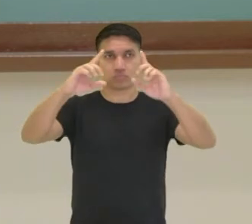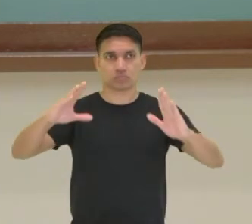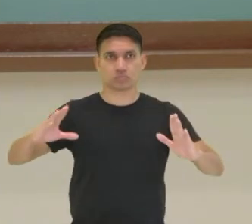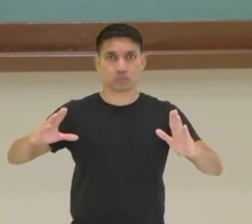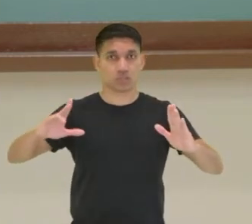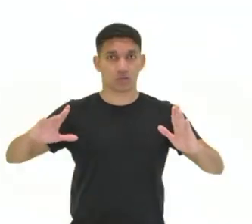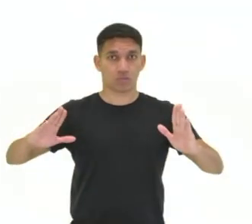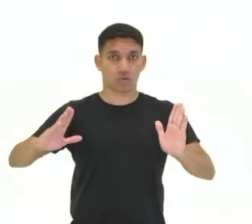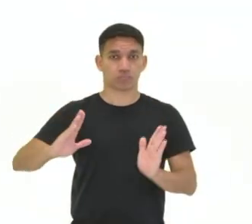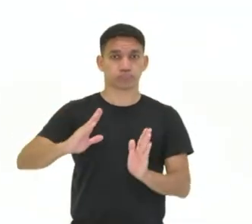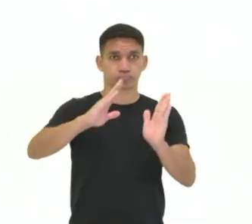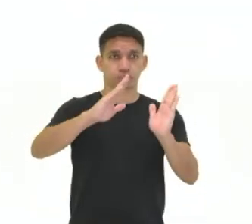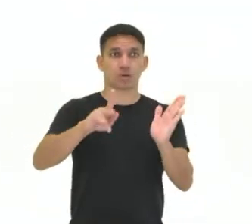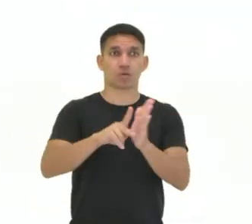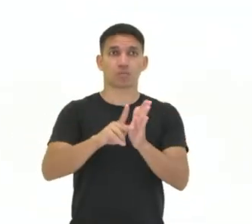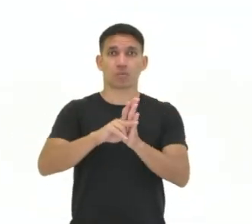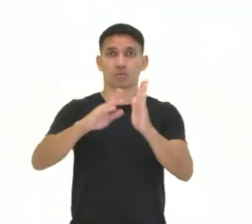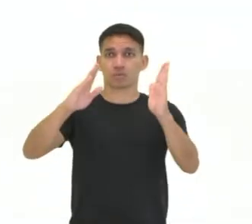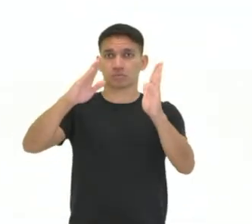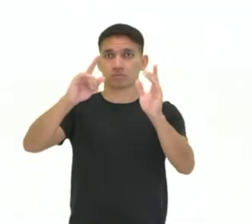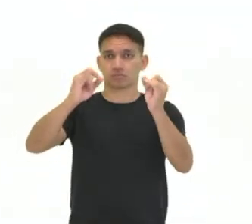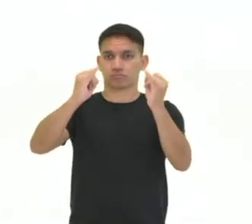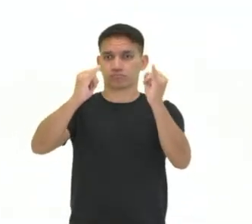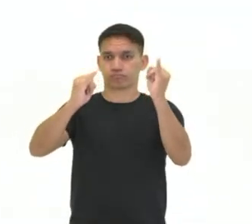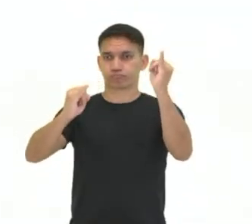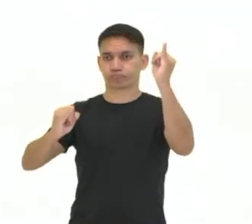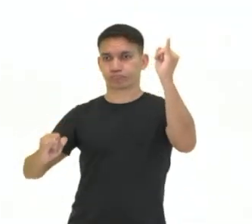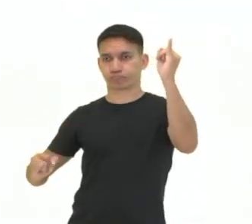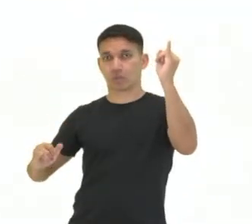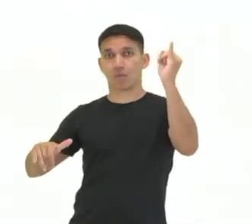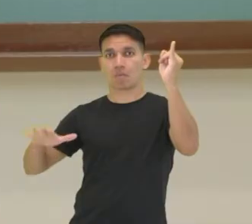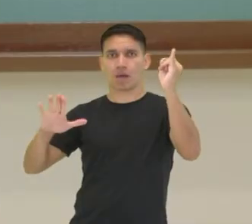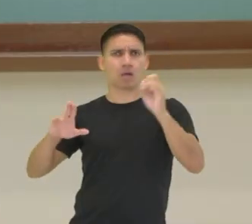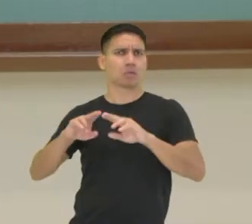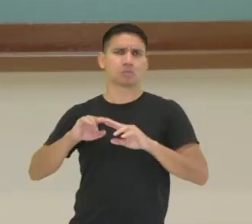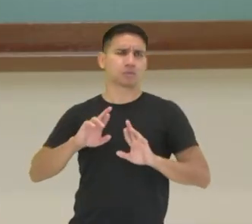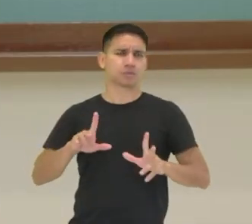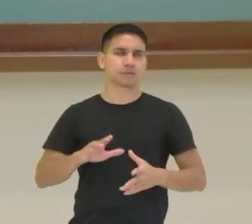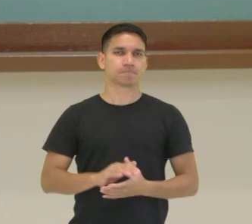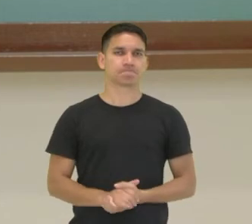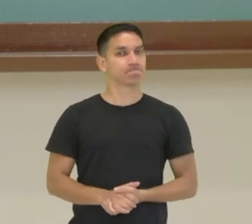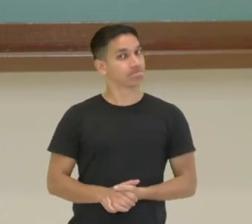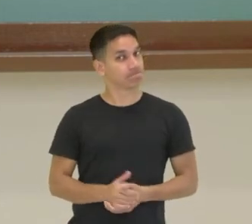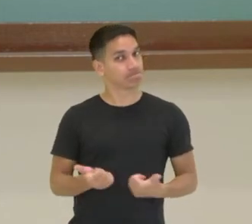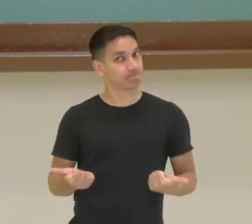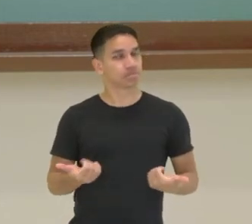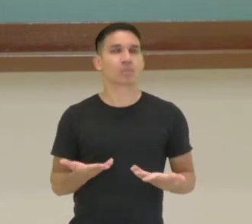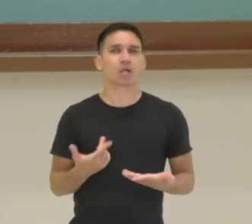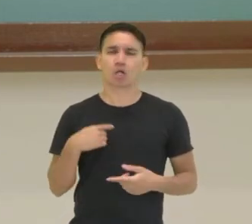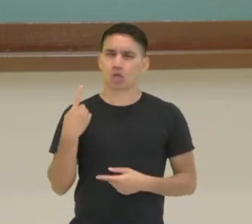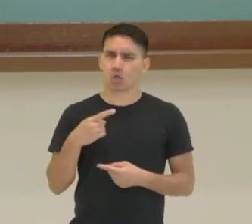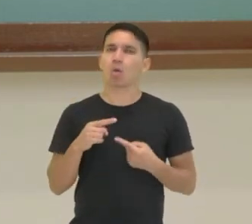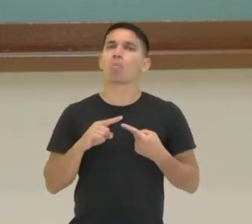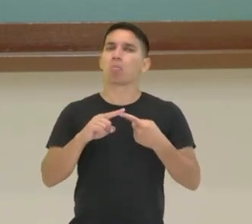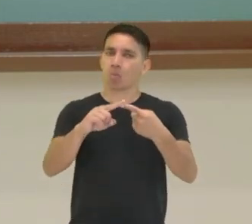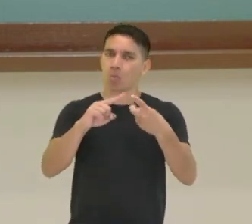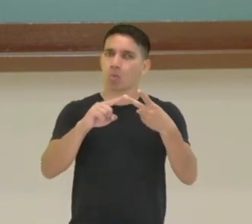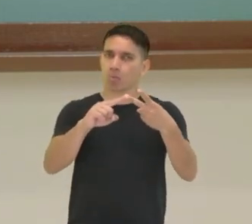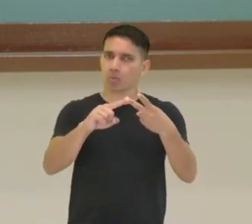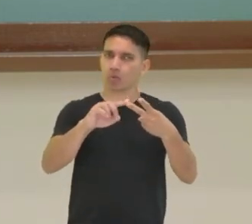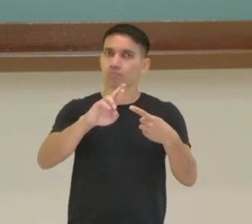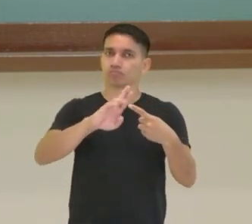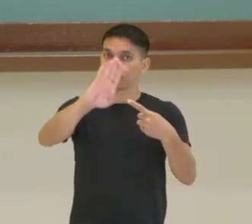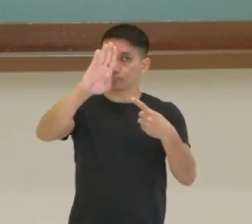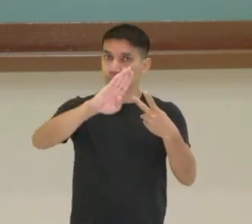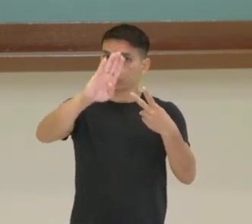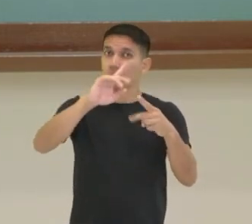paralelos, eles são de medidas diferentes, tá? Aí ele é escaleno, tá? Mas a gente vai destacar os dois, o retângulo e o isósceles,